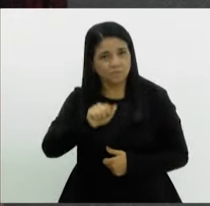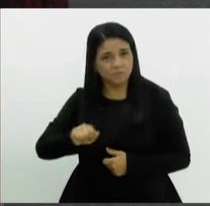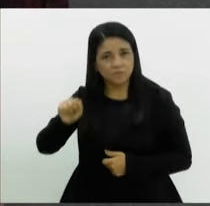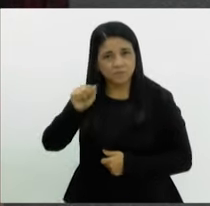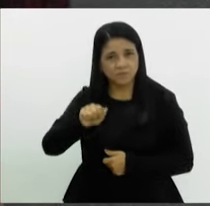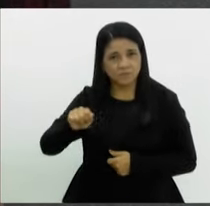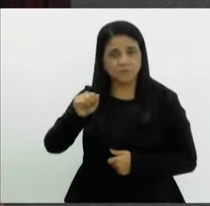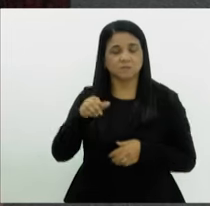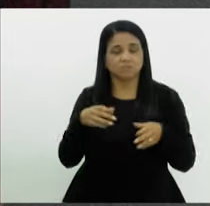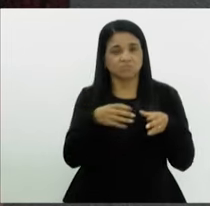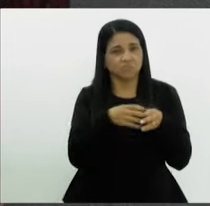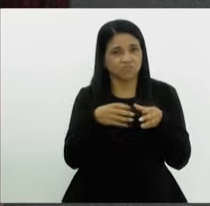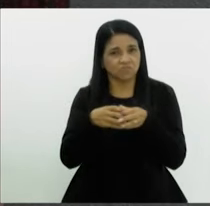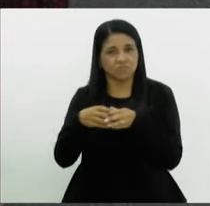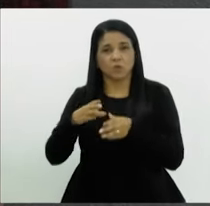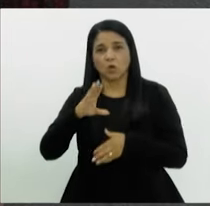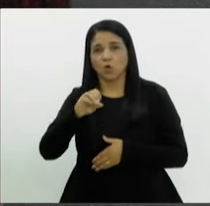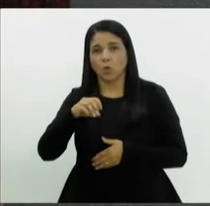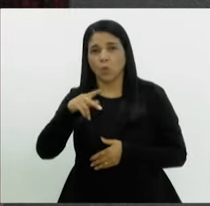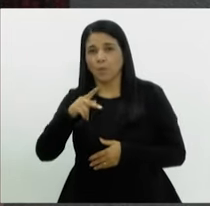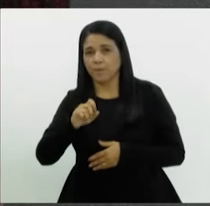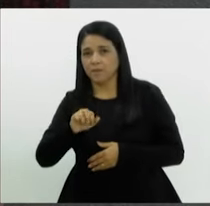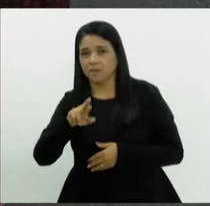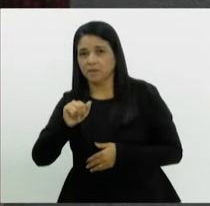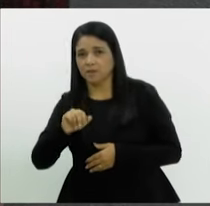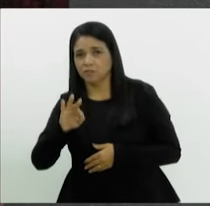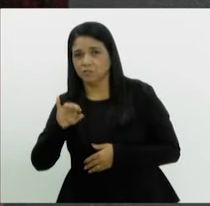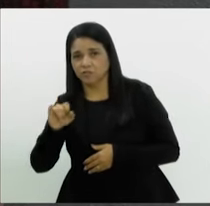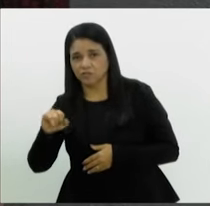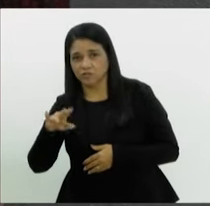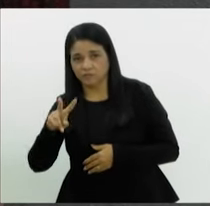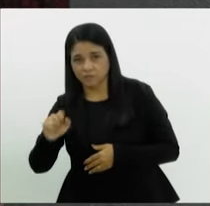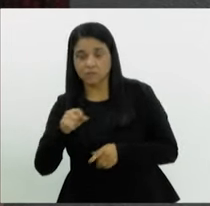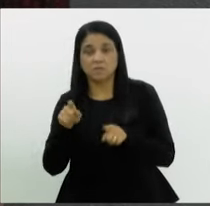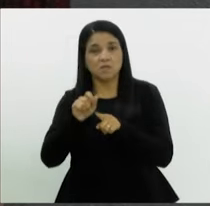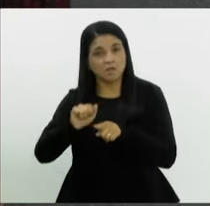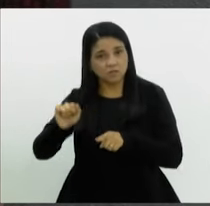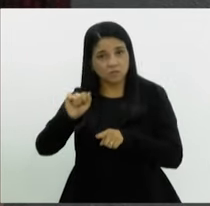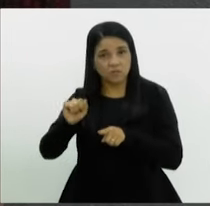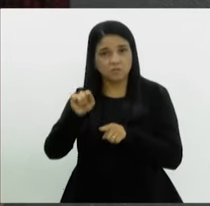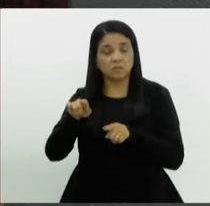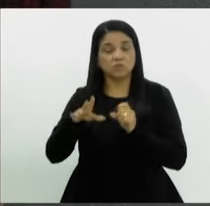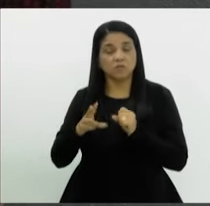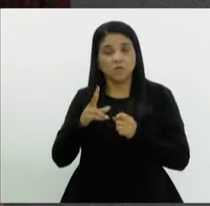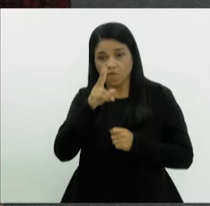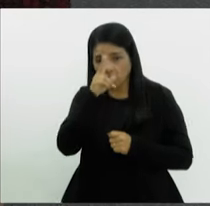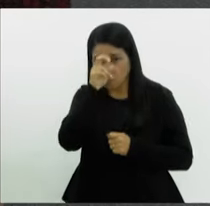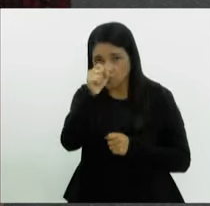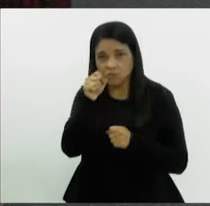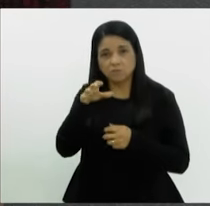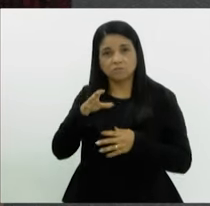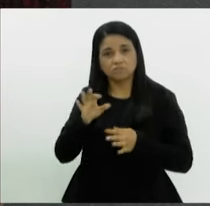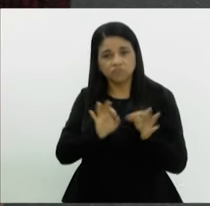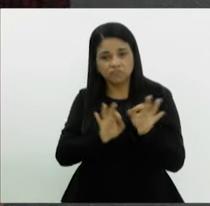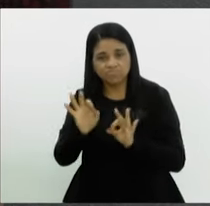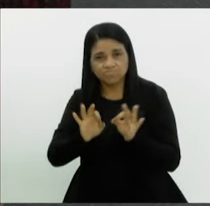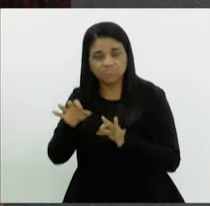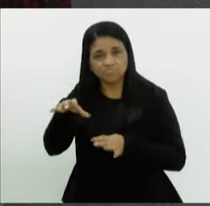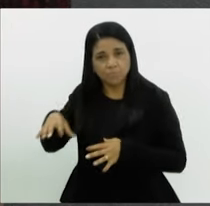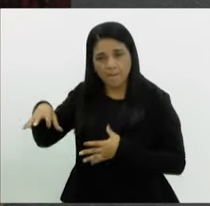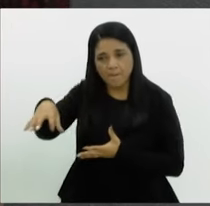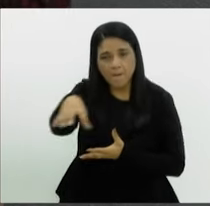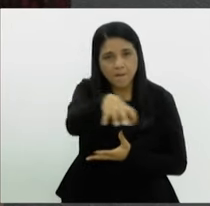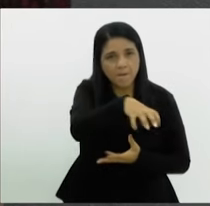seja, para as cooperativas e para as associações, através do fortalecimento das organizações locais